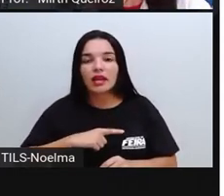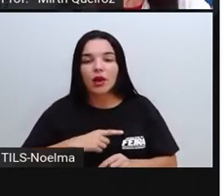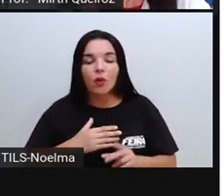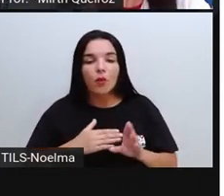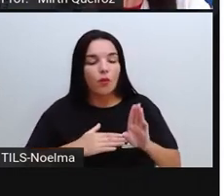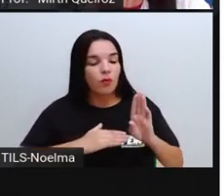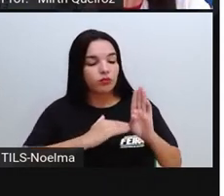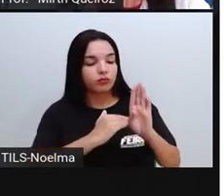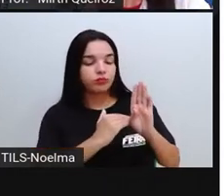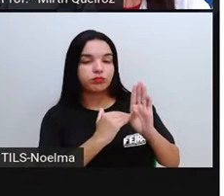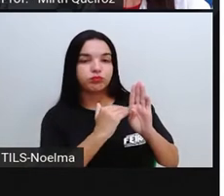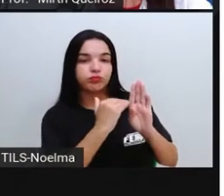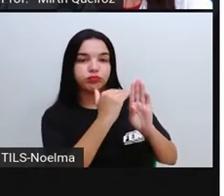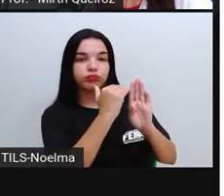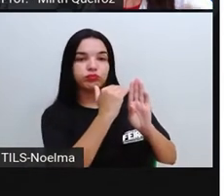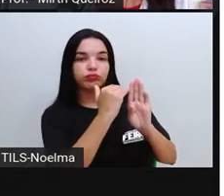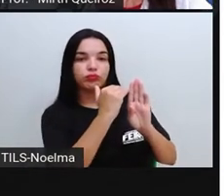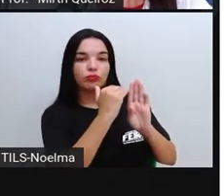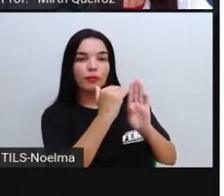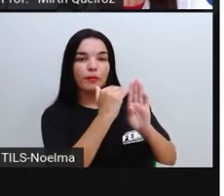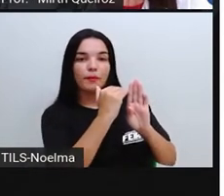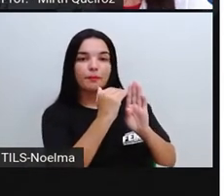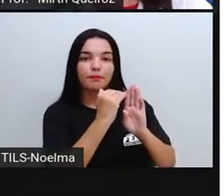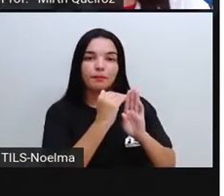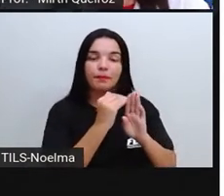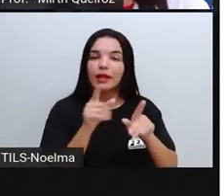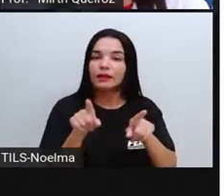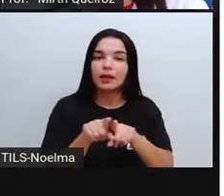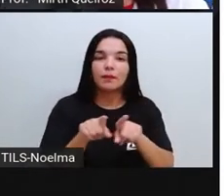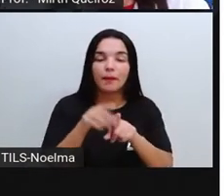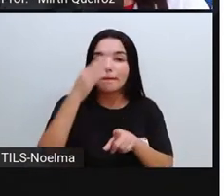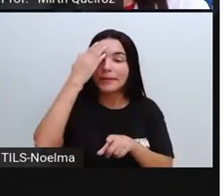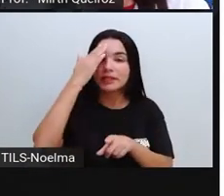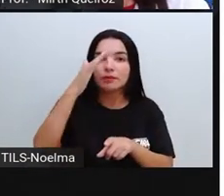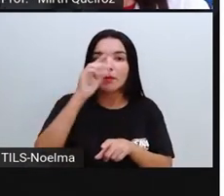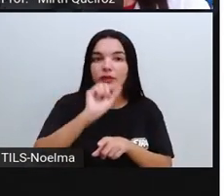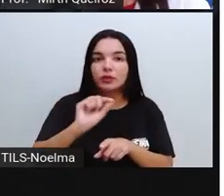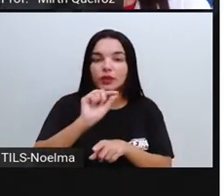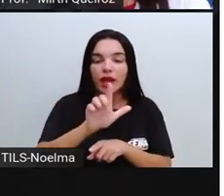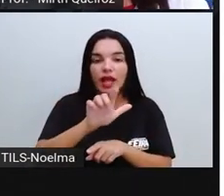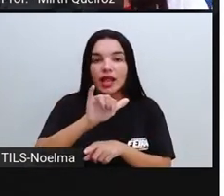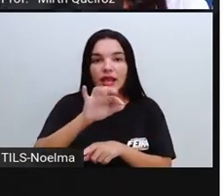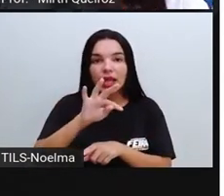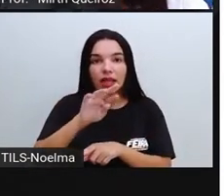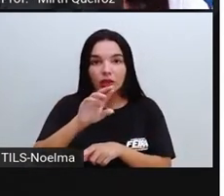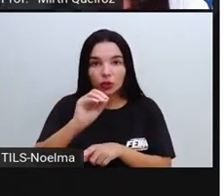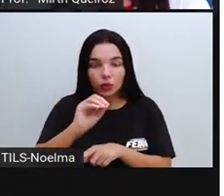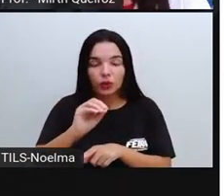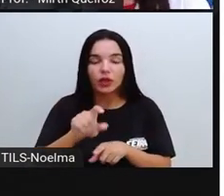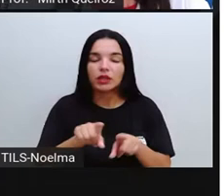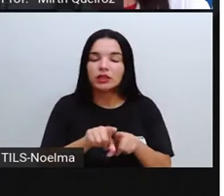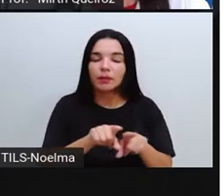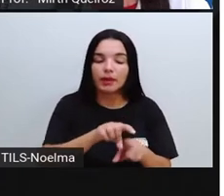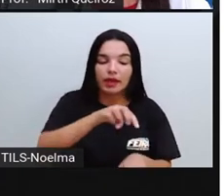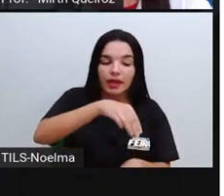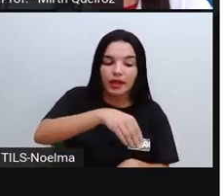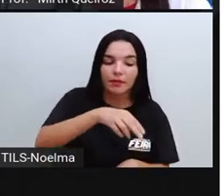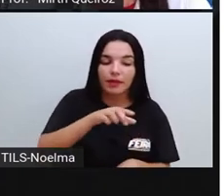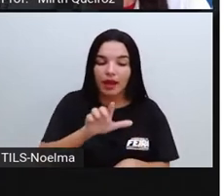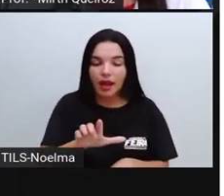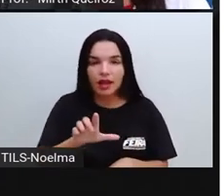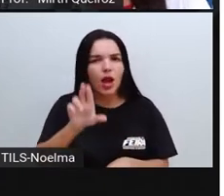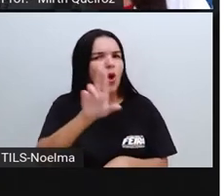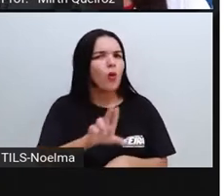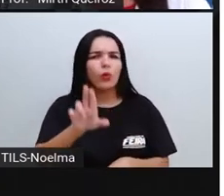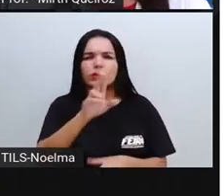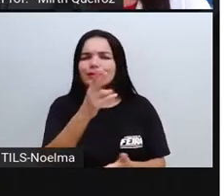essa unidade de medida, principalmente o litro e o mililitro, que é o ml, vocês utilizam muito aí no seu dia a